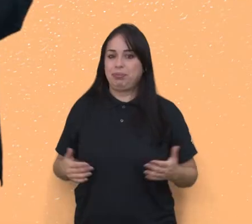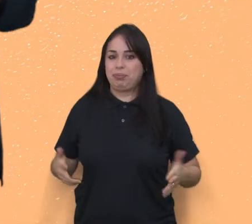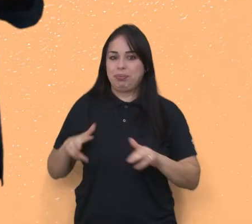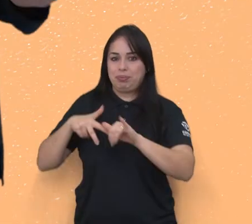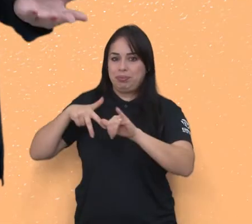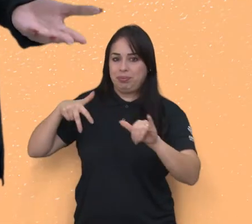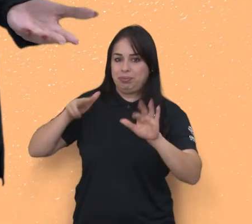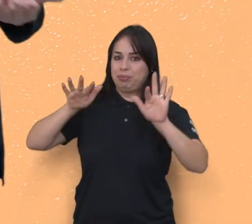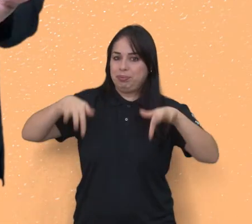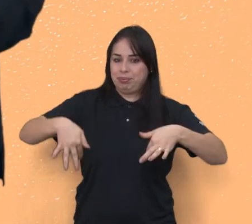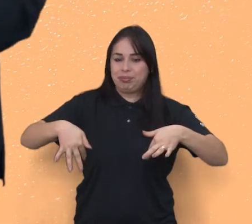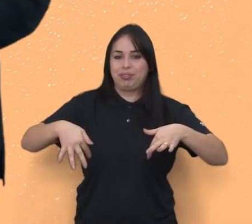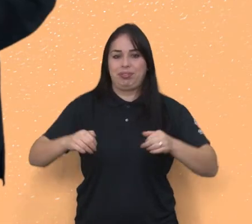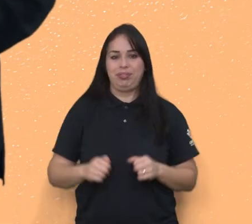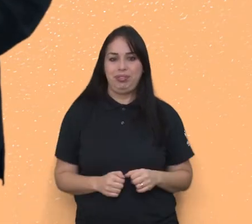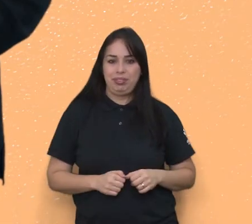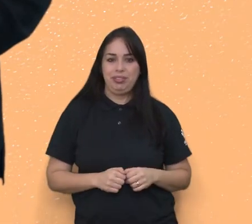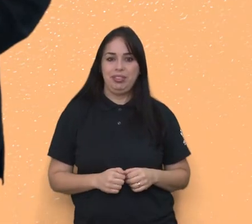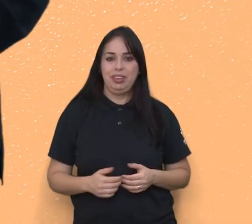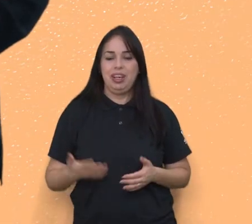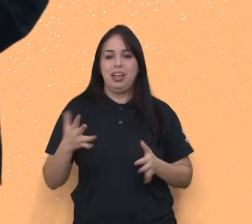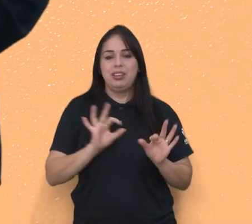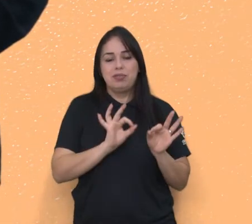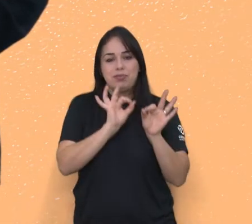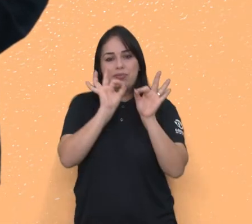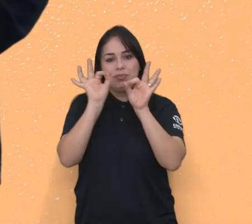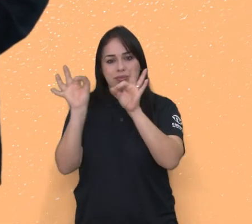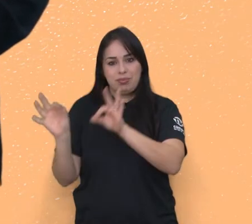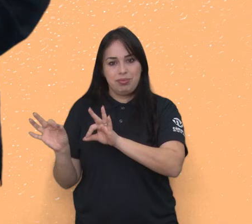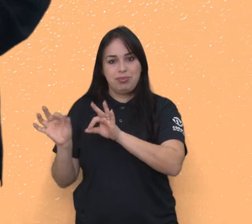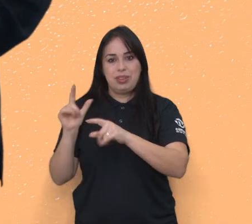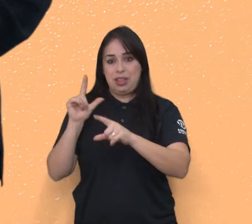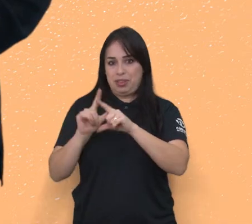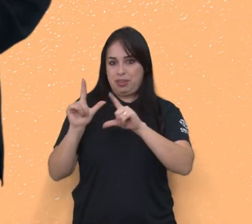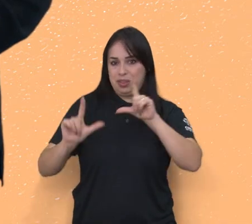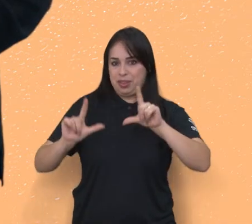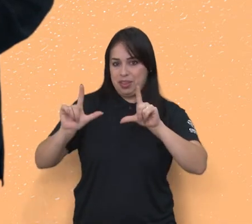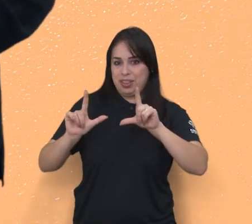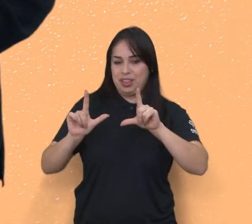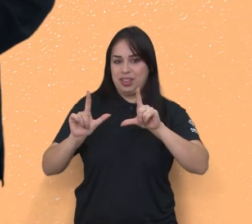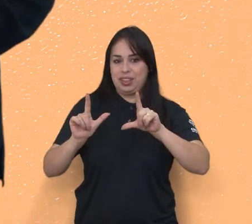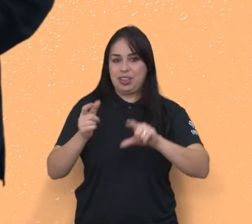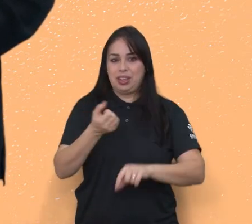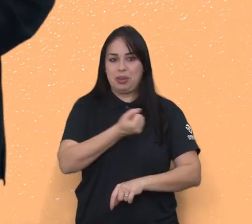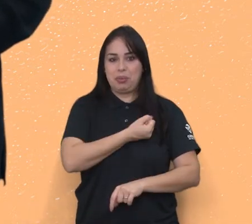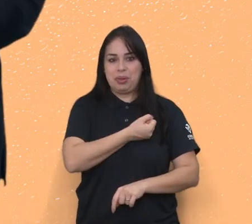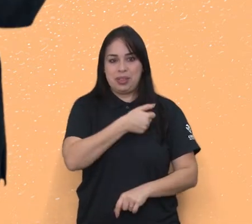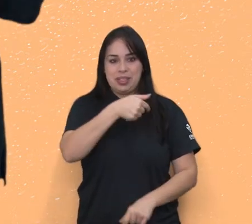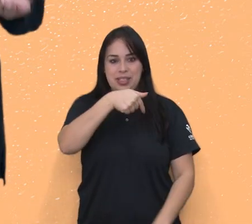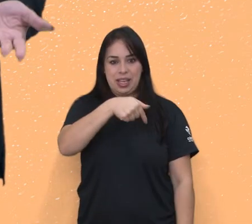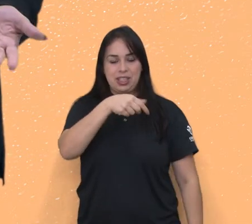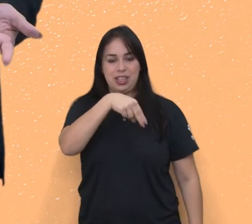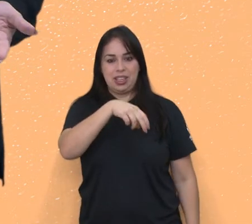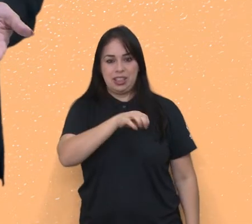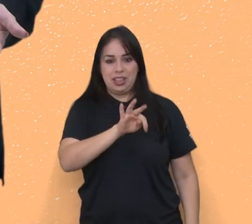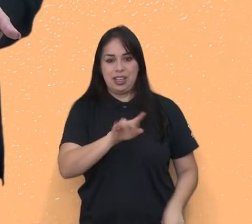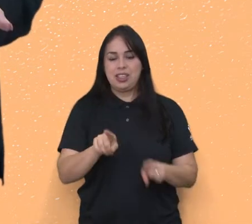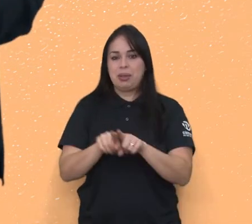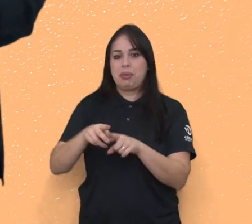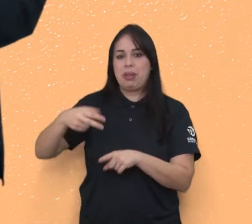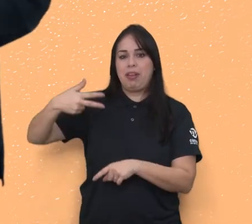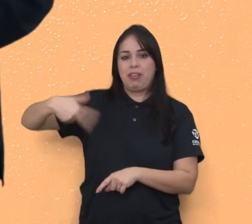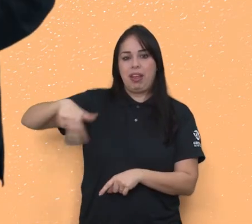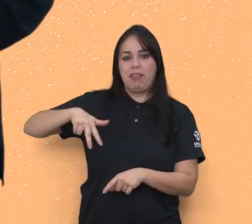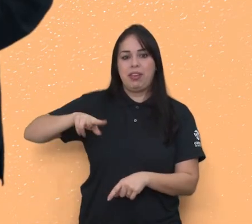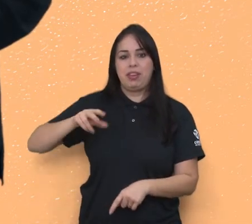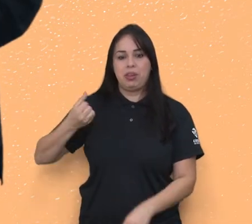O Com a Palavra fica por aqui. Acompanhe a programação da TV Câmara pelo canal 7 da NET e pela Vivo TV